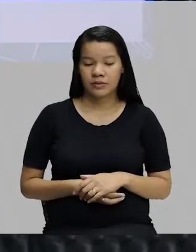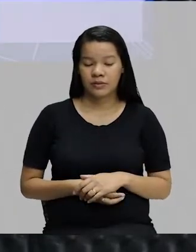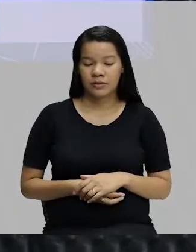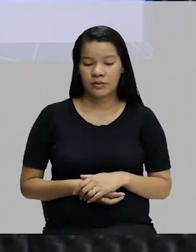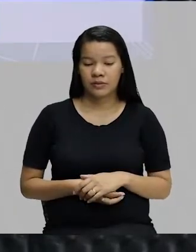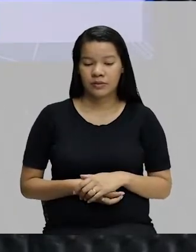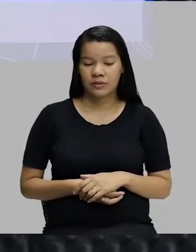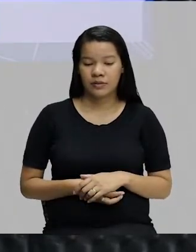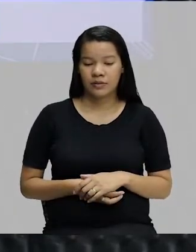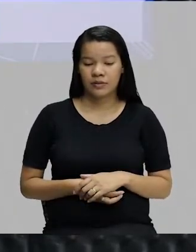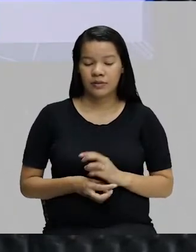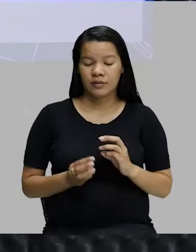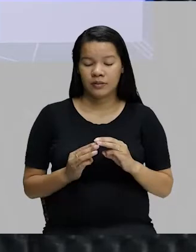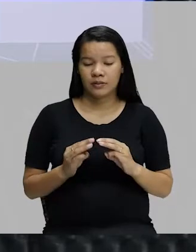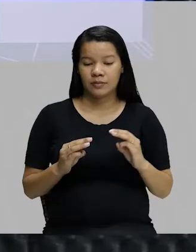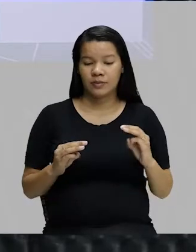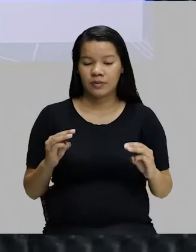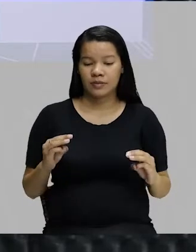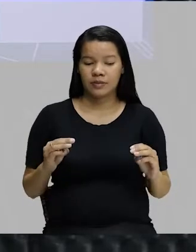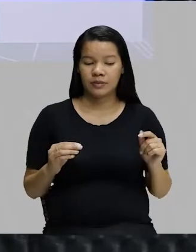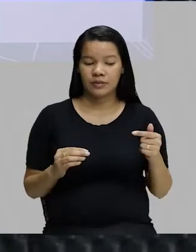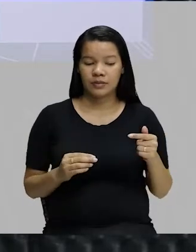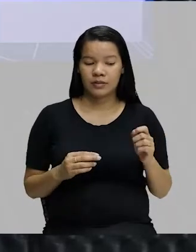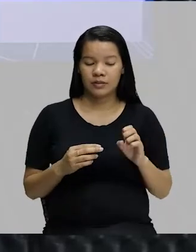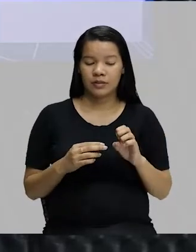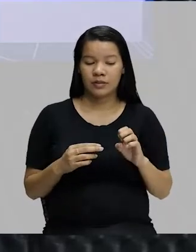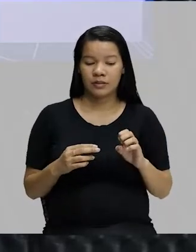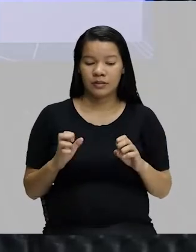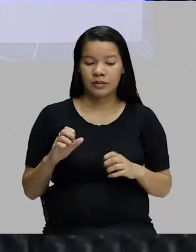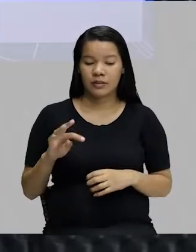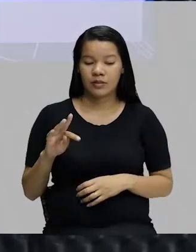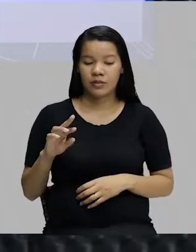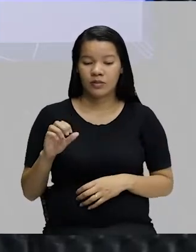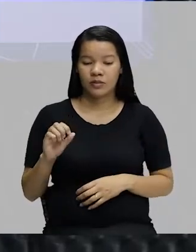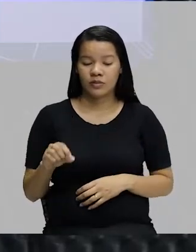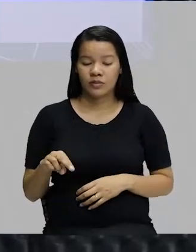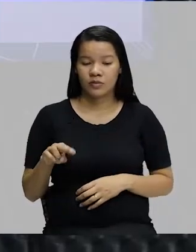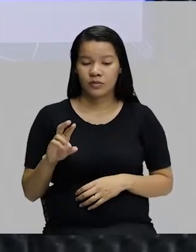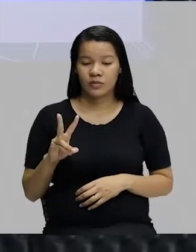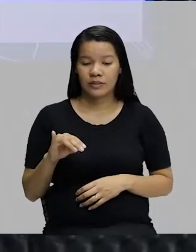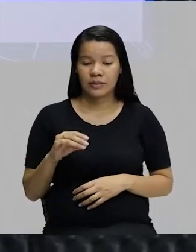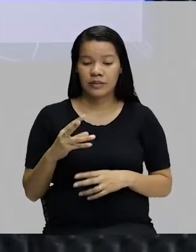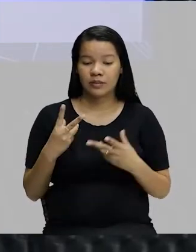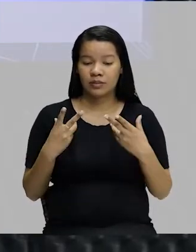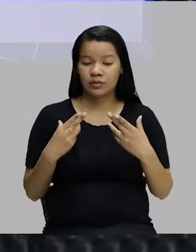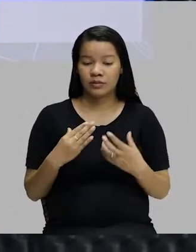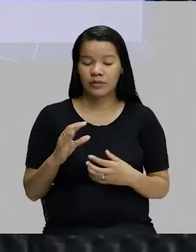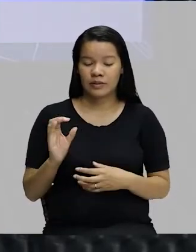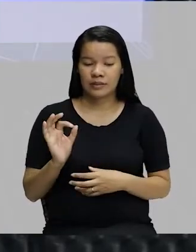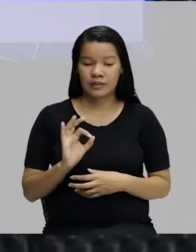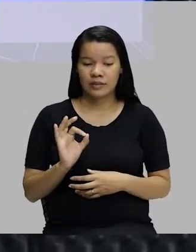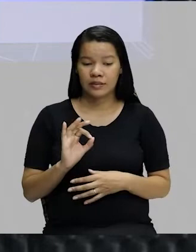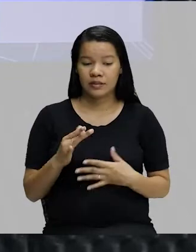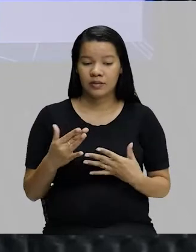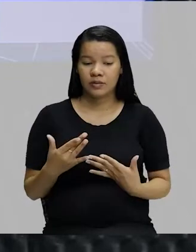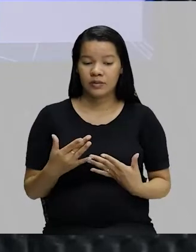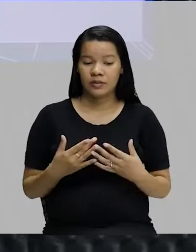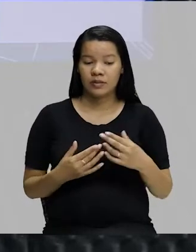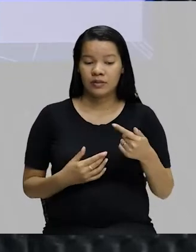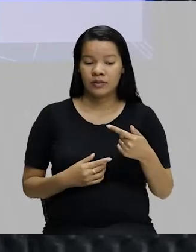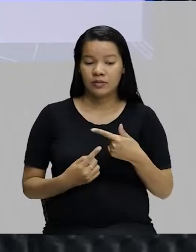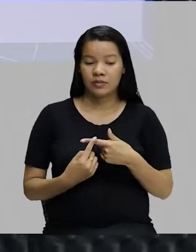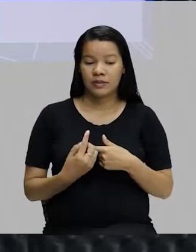a massa desse elétron vai ser o quê? A massa zero, certo? 7 mais 0,